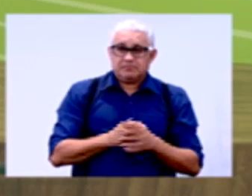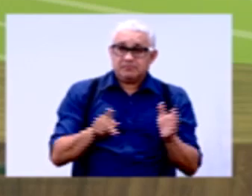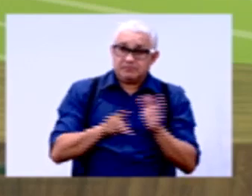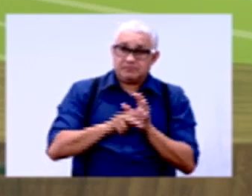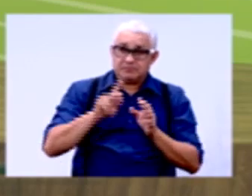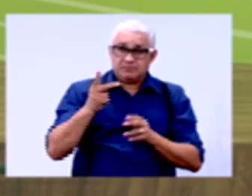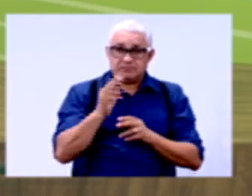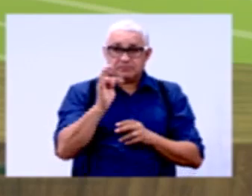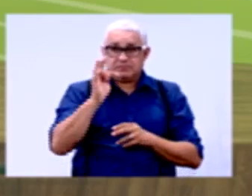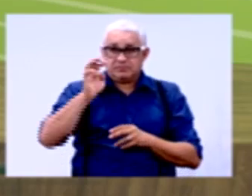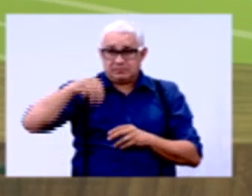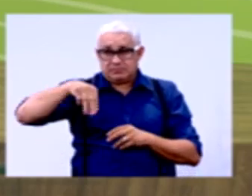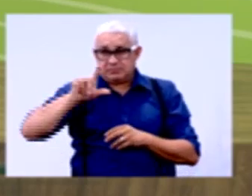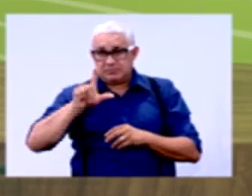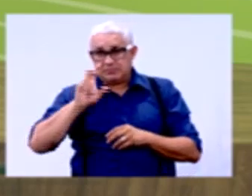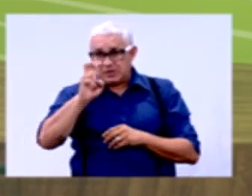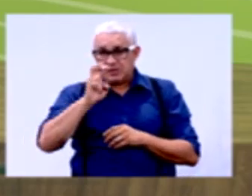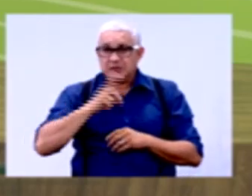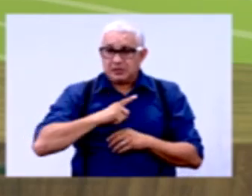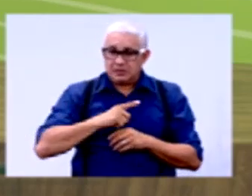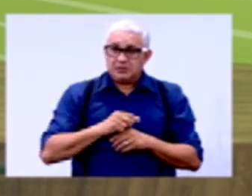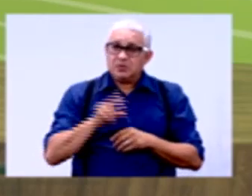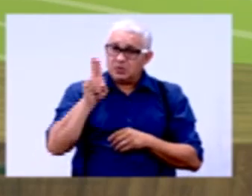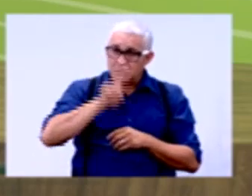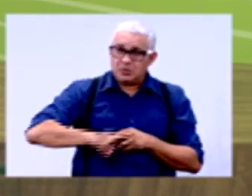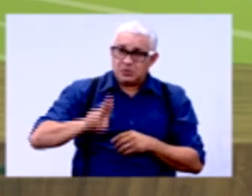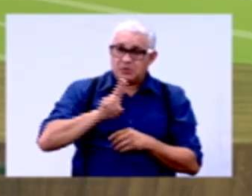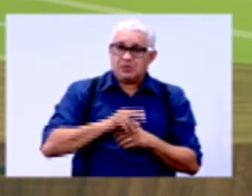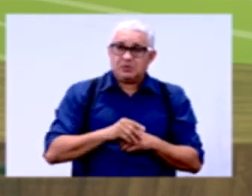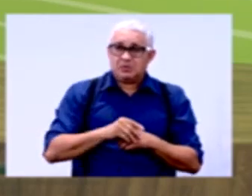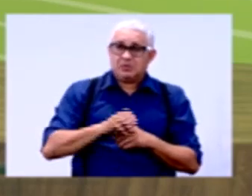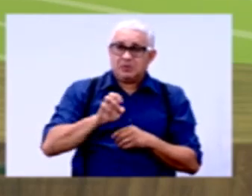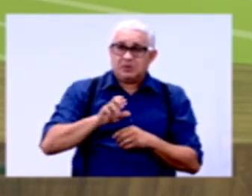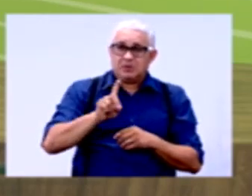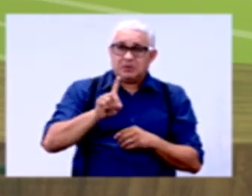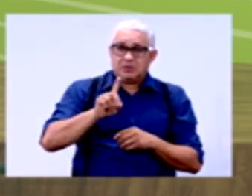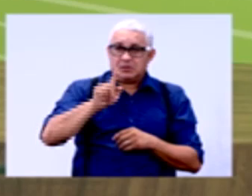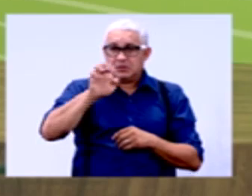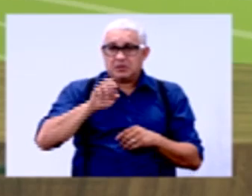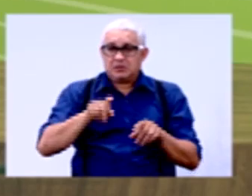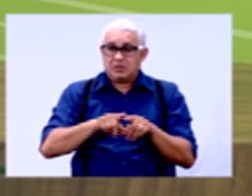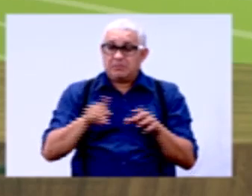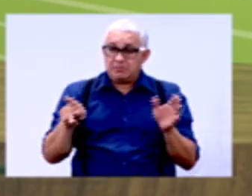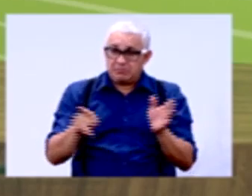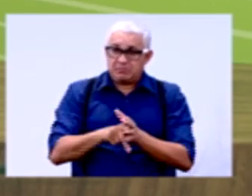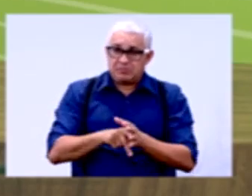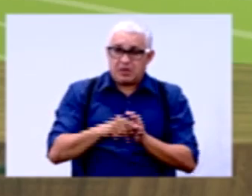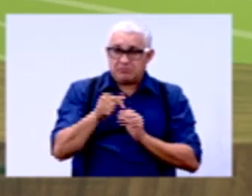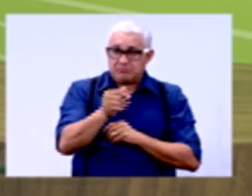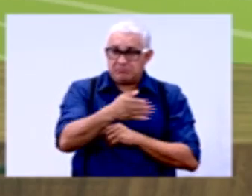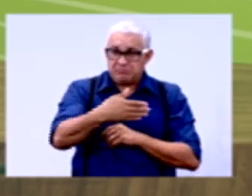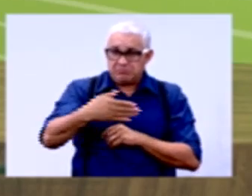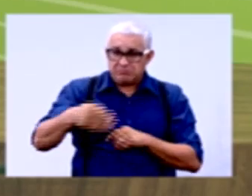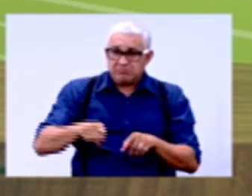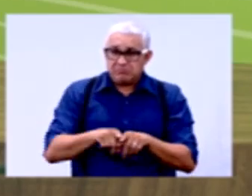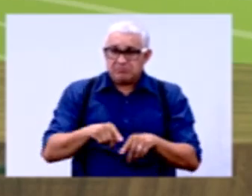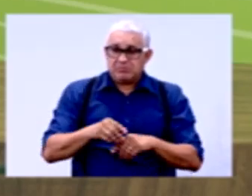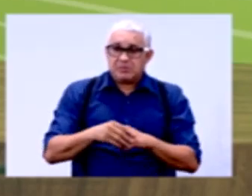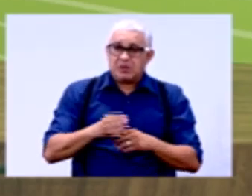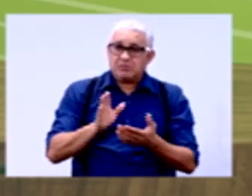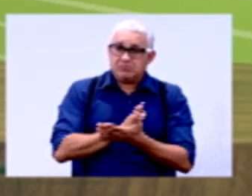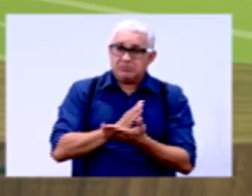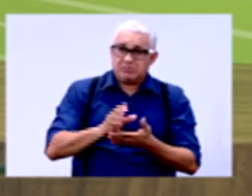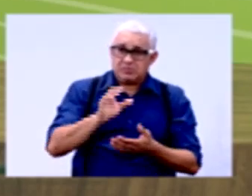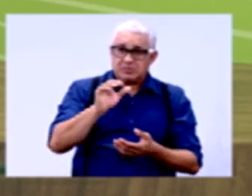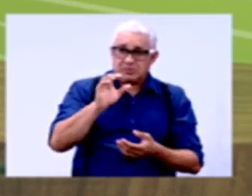HTML5. O Edge é um exemplo da Microsoft, Então, alguns